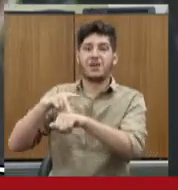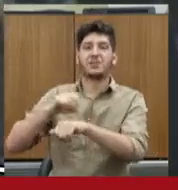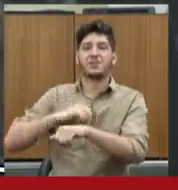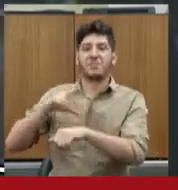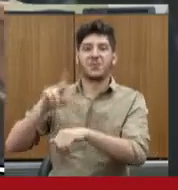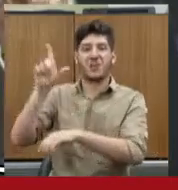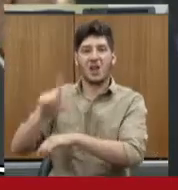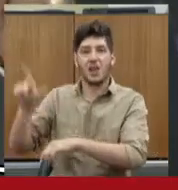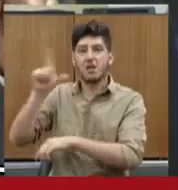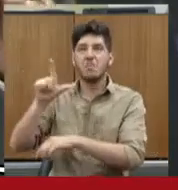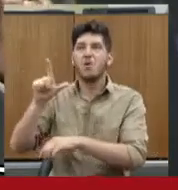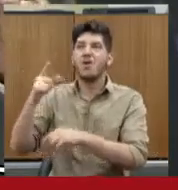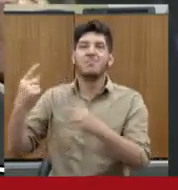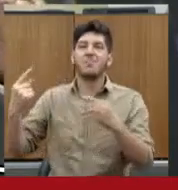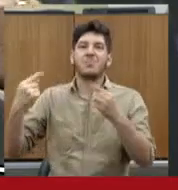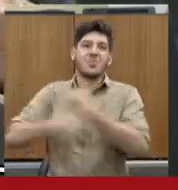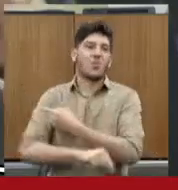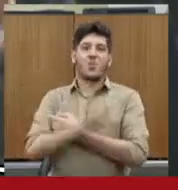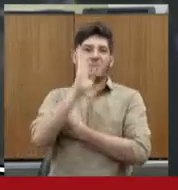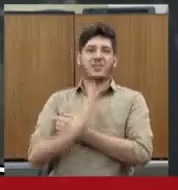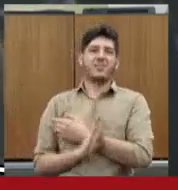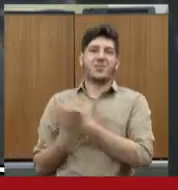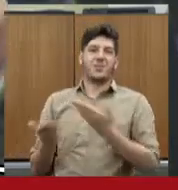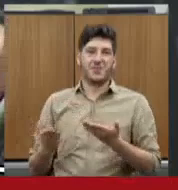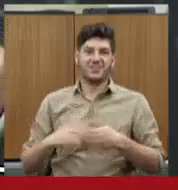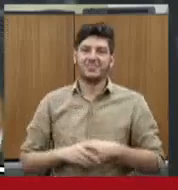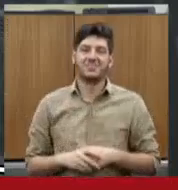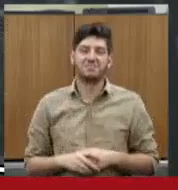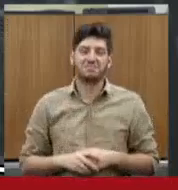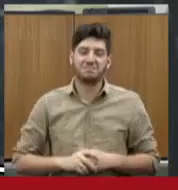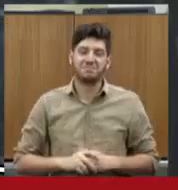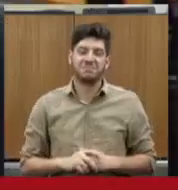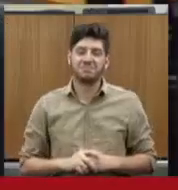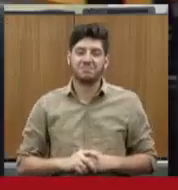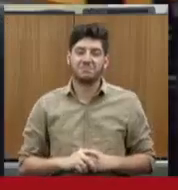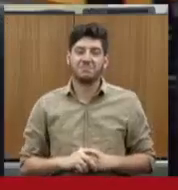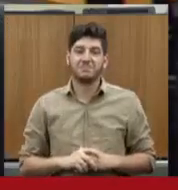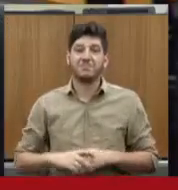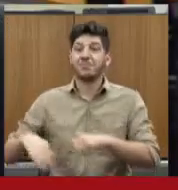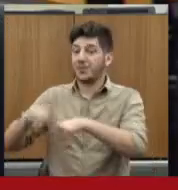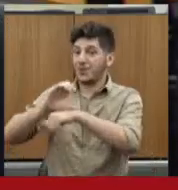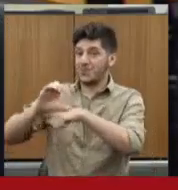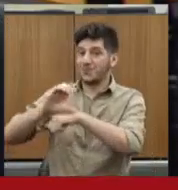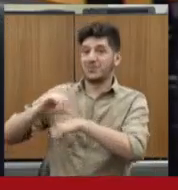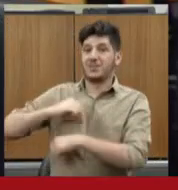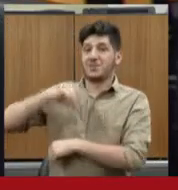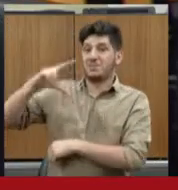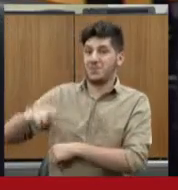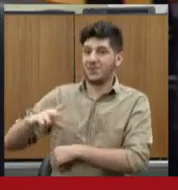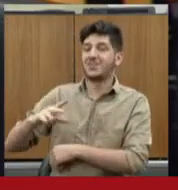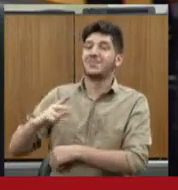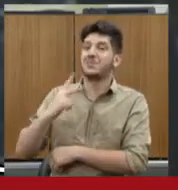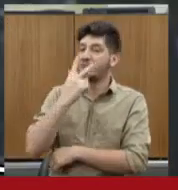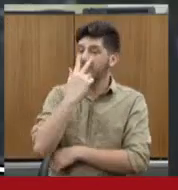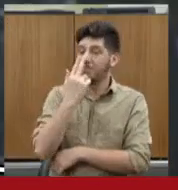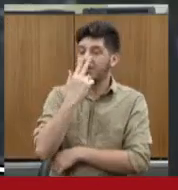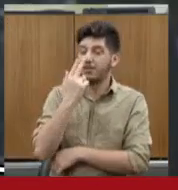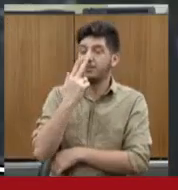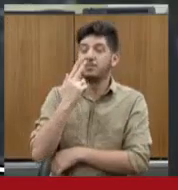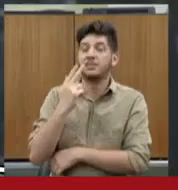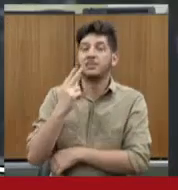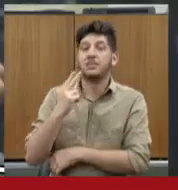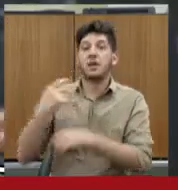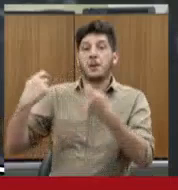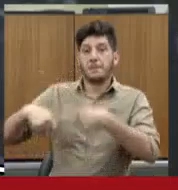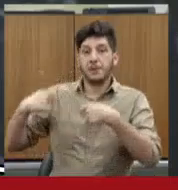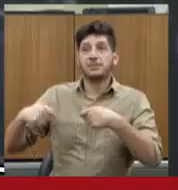nos servia. Ela não nos servia. A Constituição portuguesa, que teoricamente